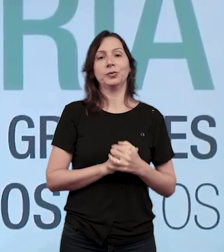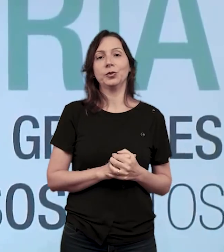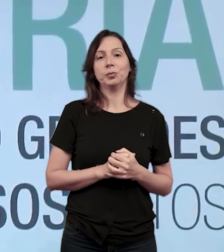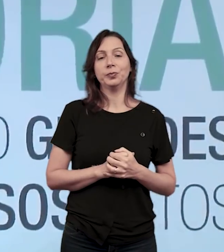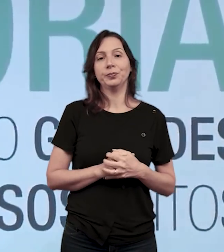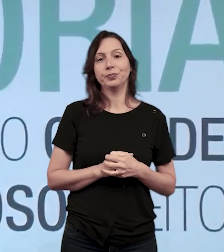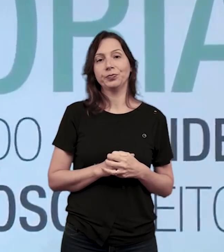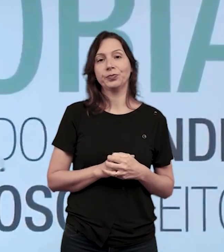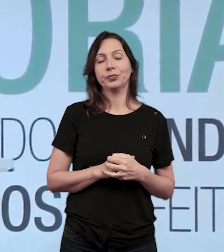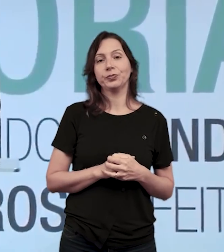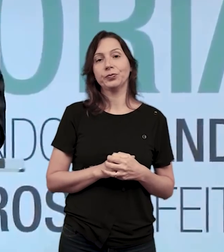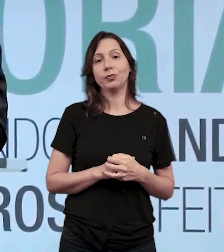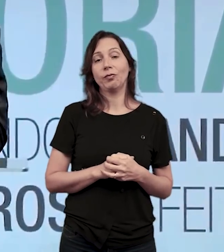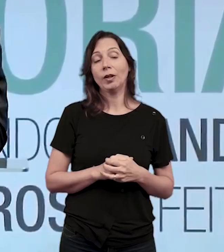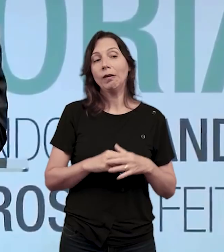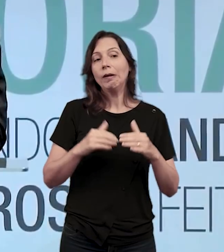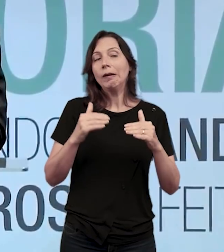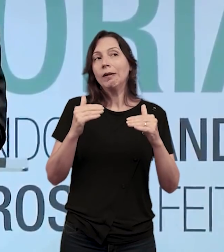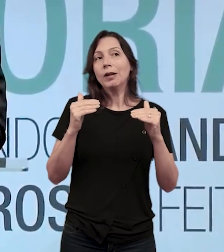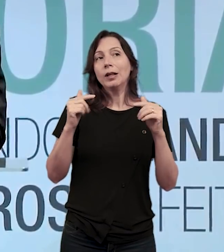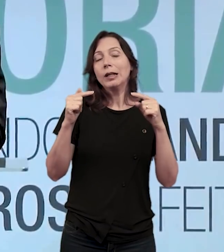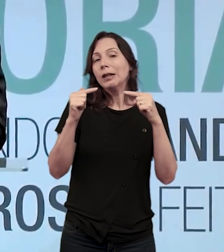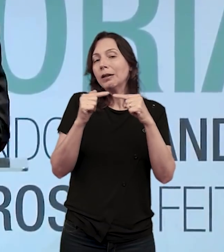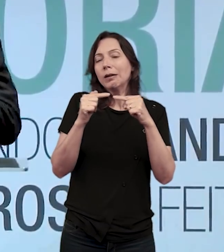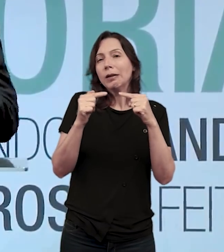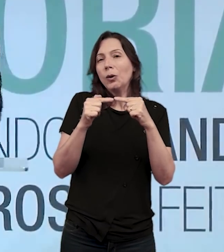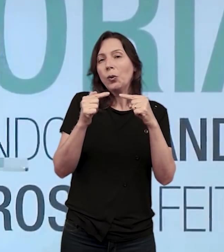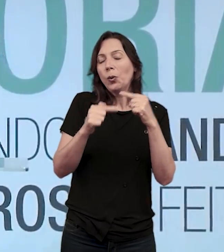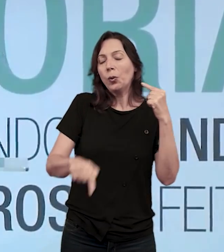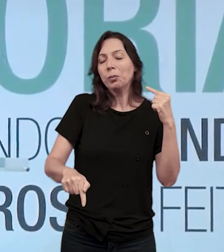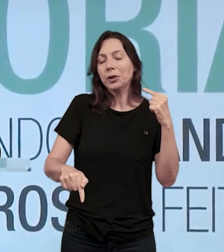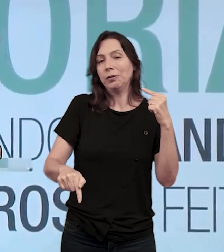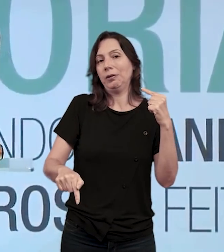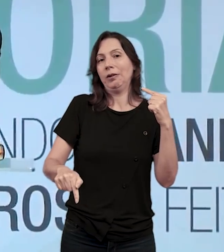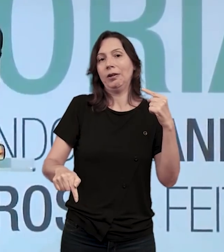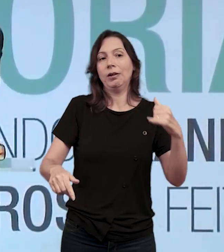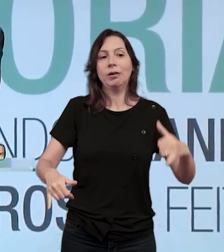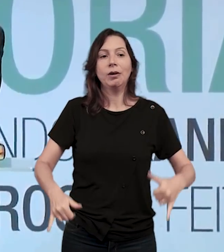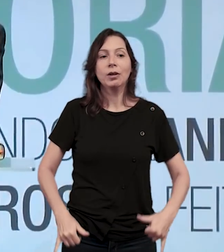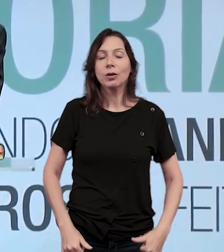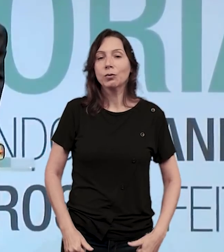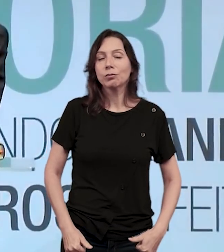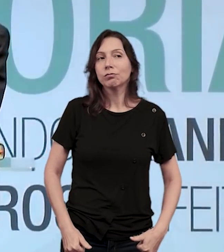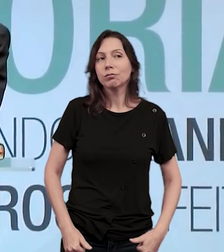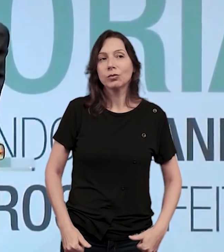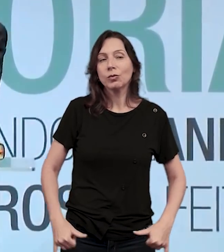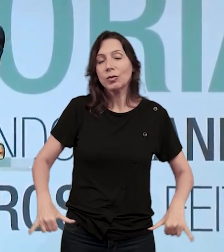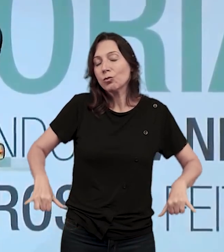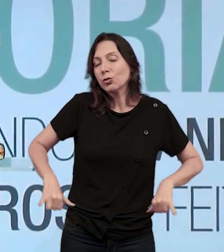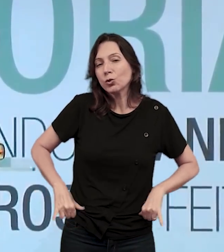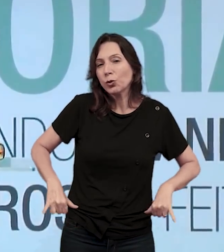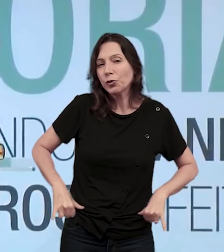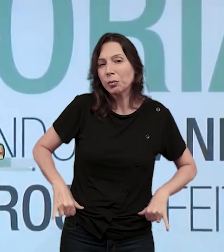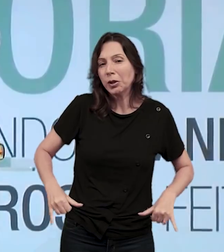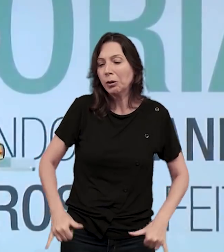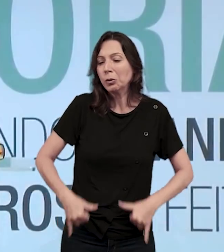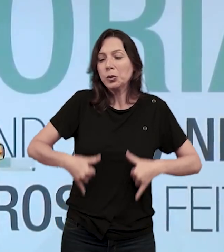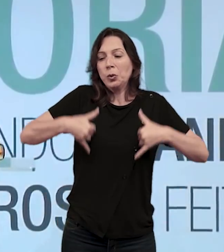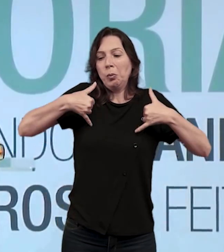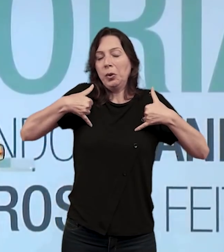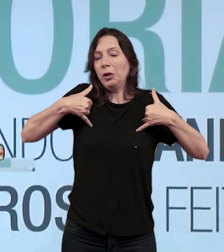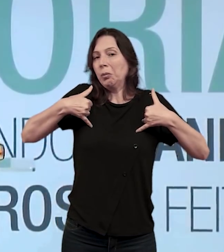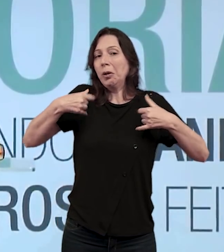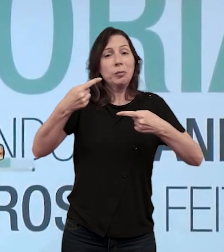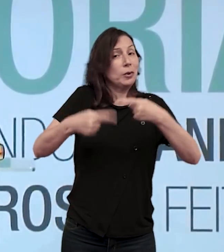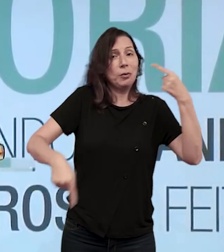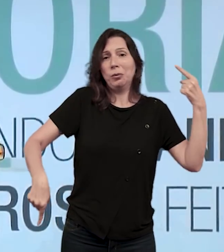Não combina sofrimento com soberba. Não combina você estar passando pelo engenho de Deus, pelo moinho